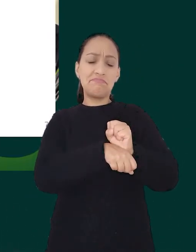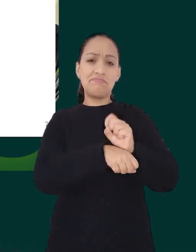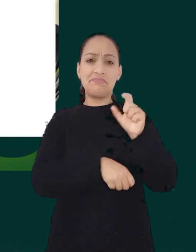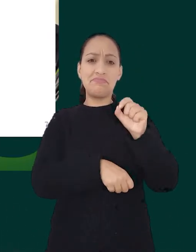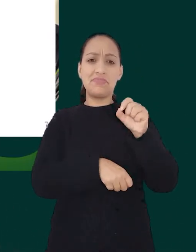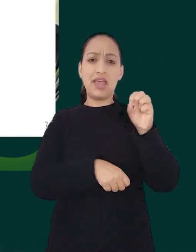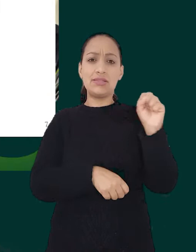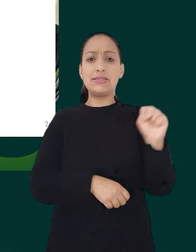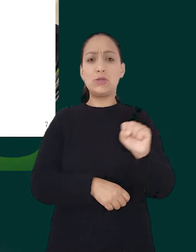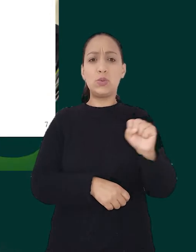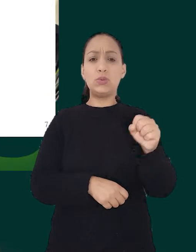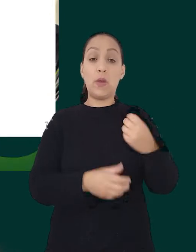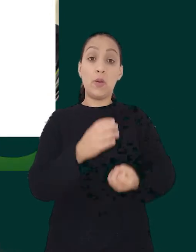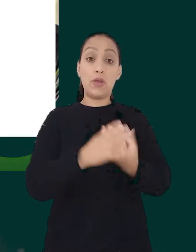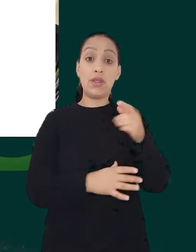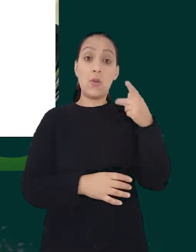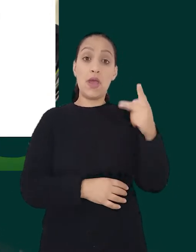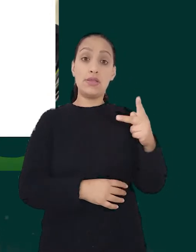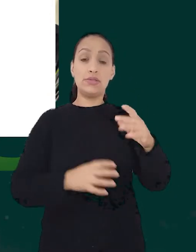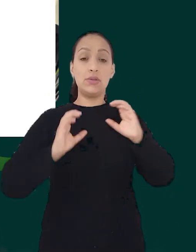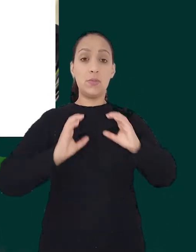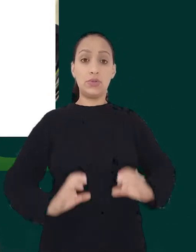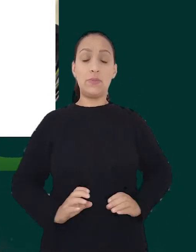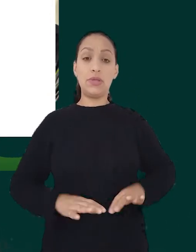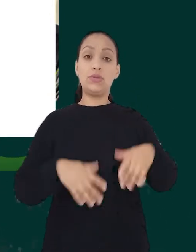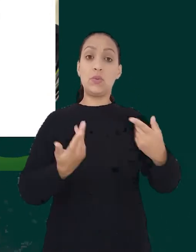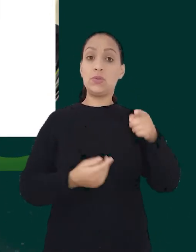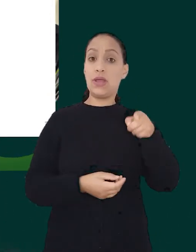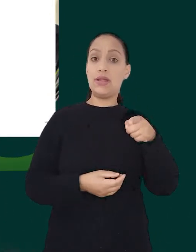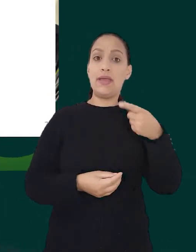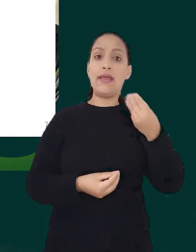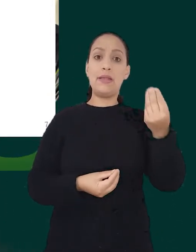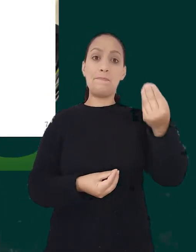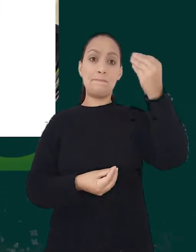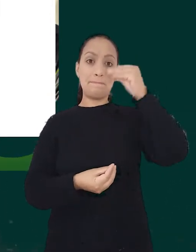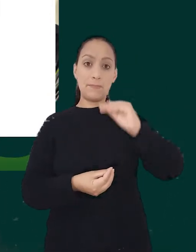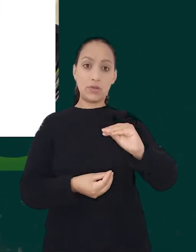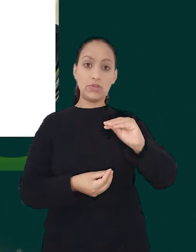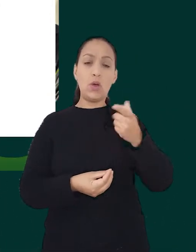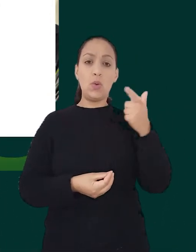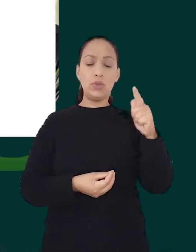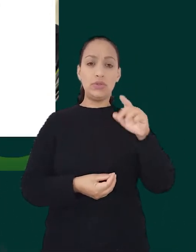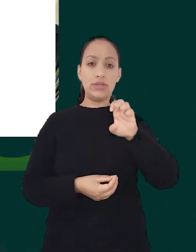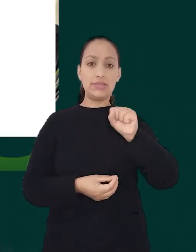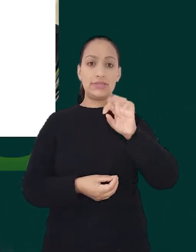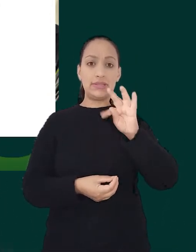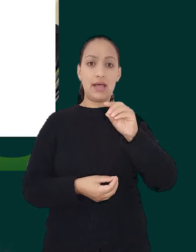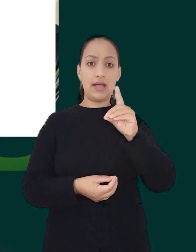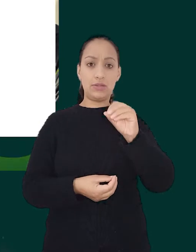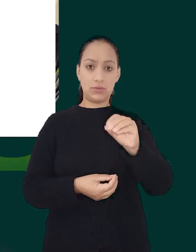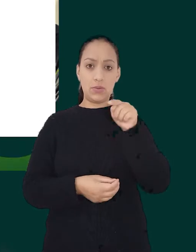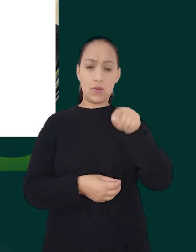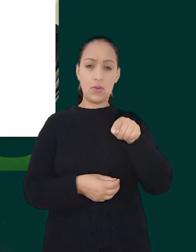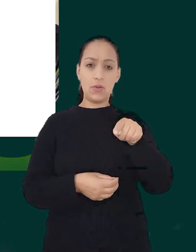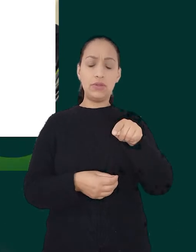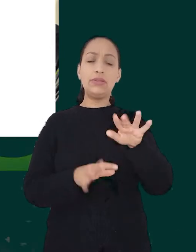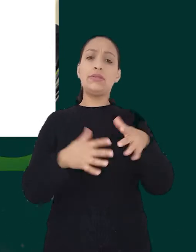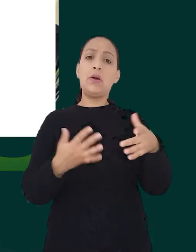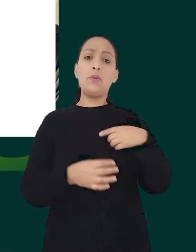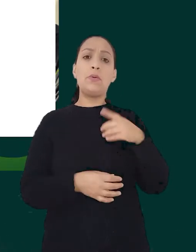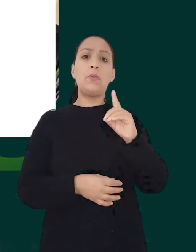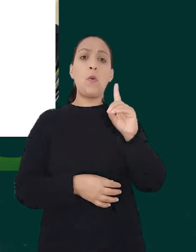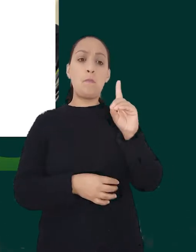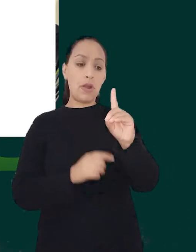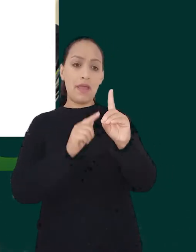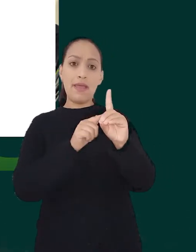segundos, eu crio esse comportamento. E quando eu crio esse comportamento, ele me joga para outro estado de idle. Onde o player, ao invés de